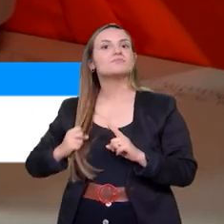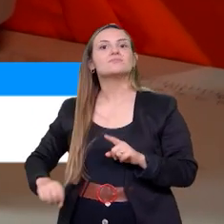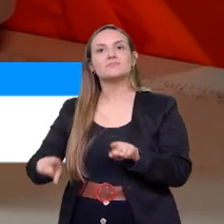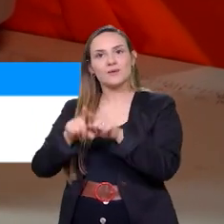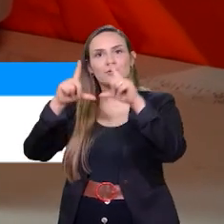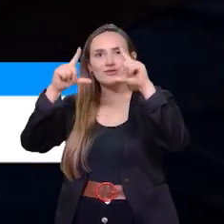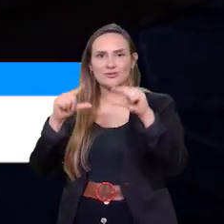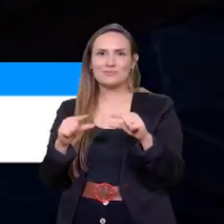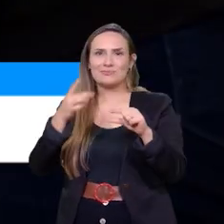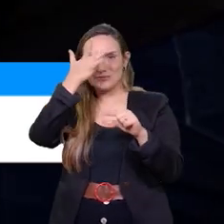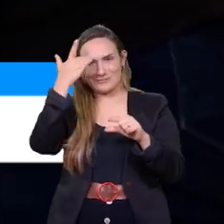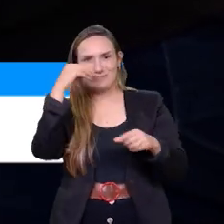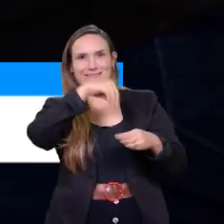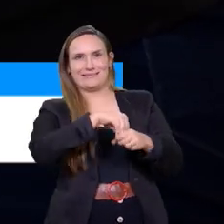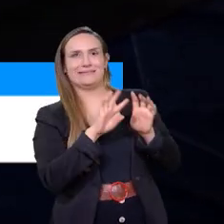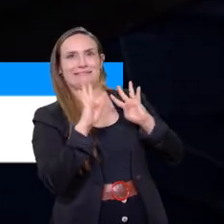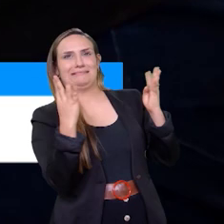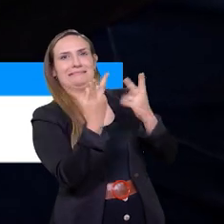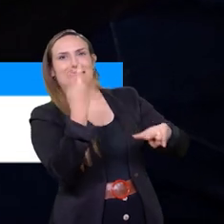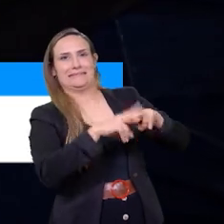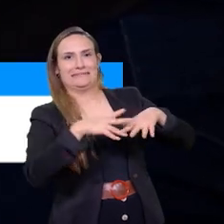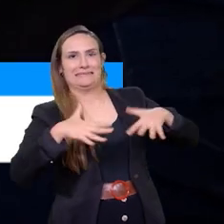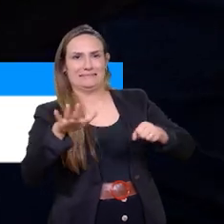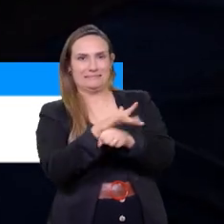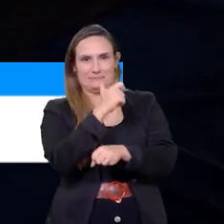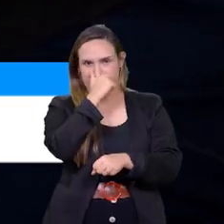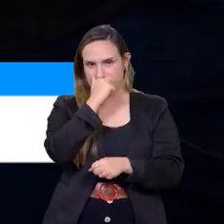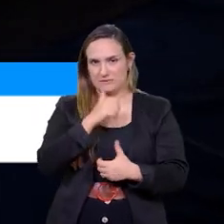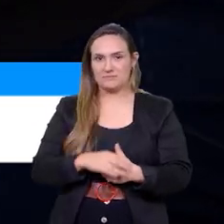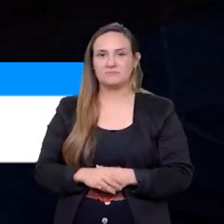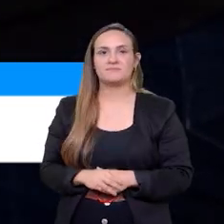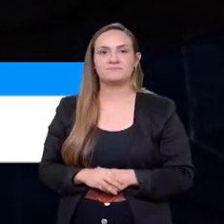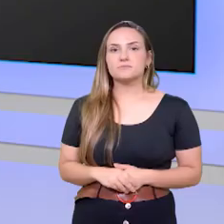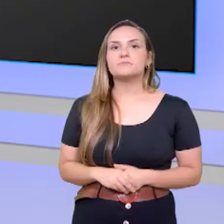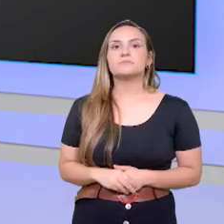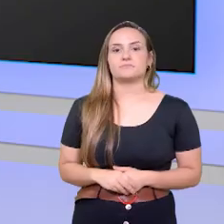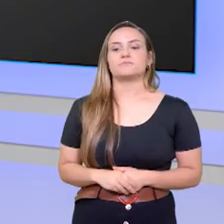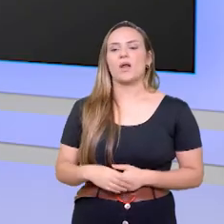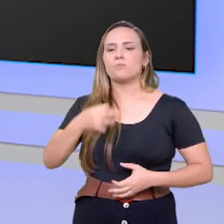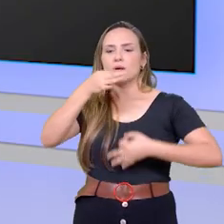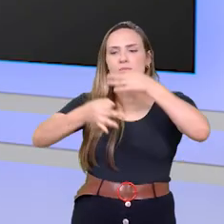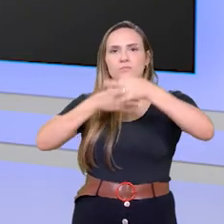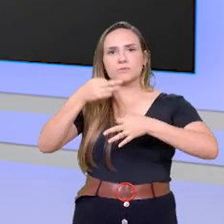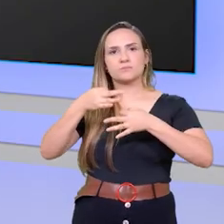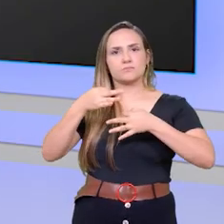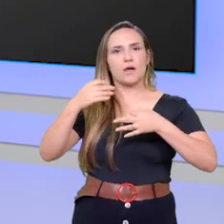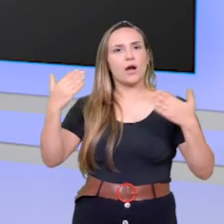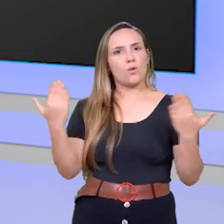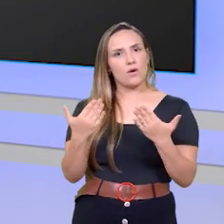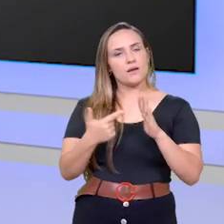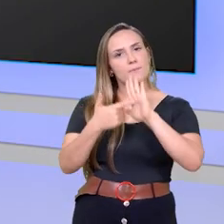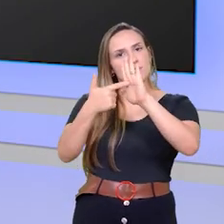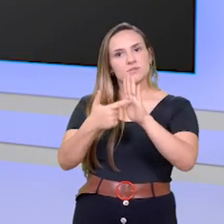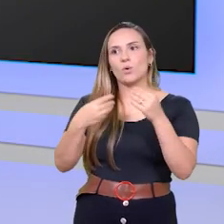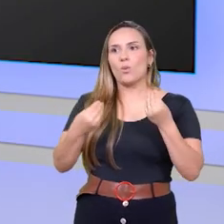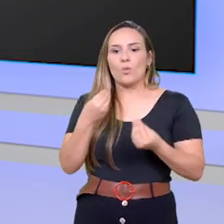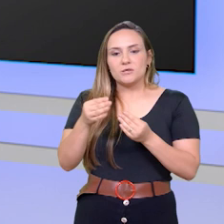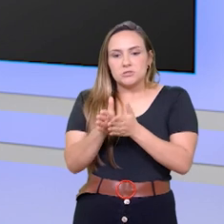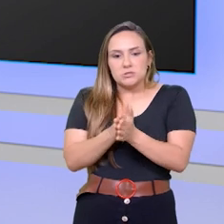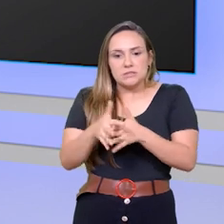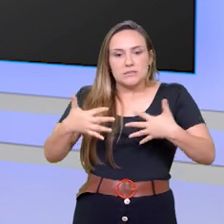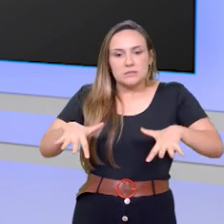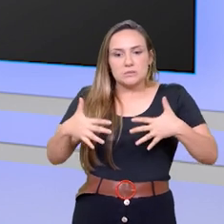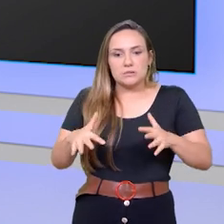aos apenados além da redução da taxa de encarceramento o quadro Fatos e opiniões mostra a